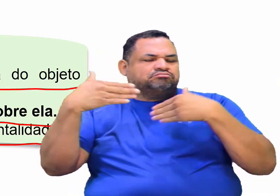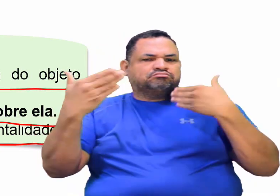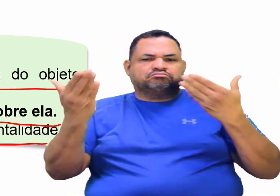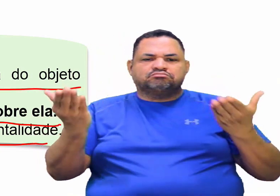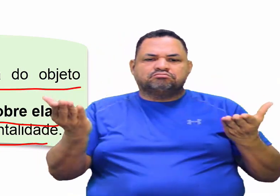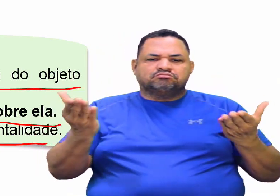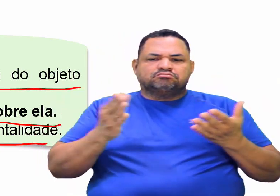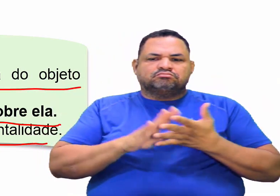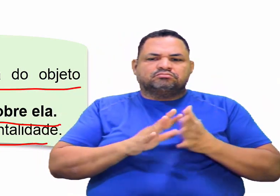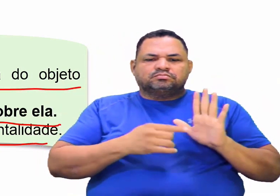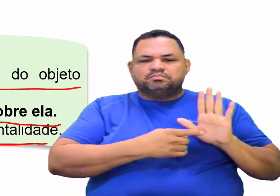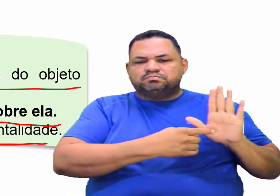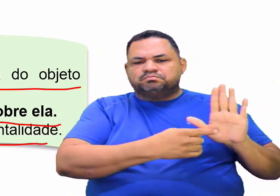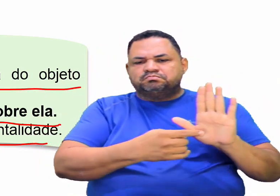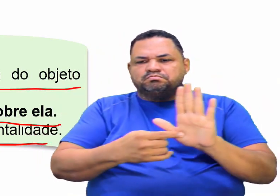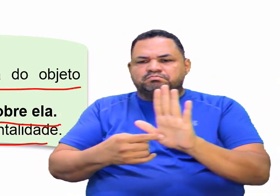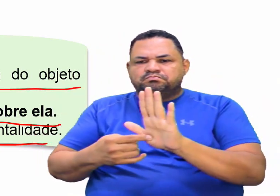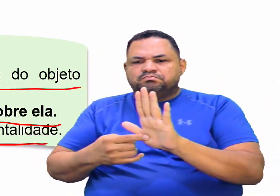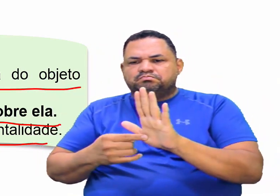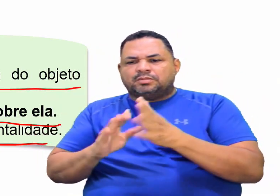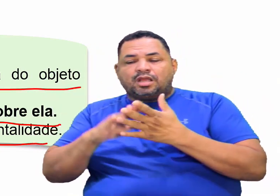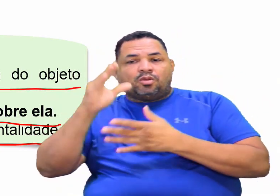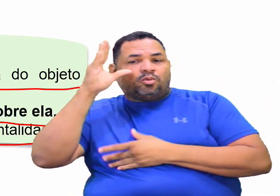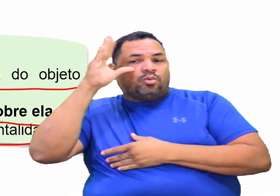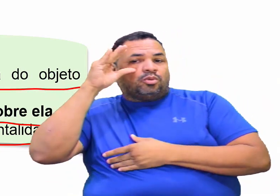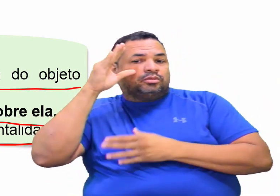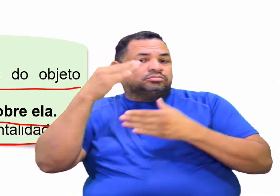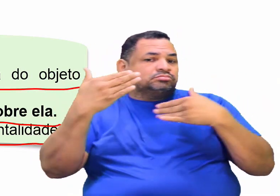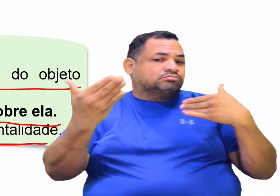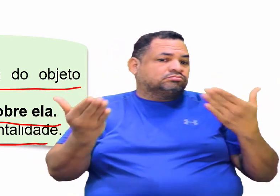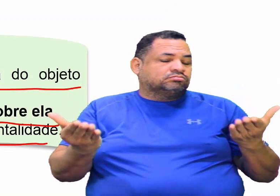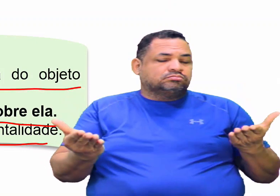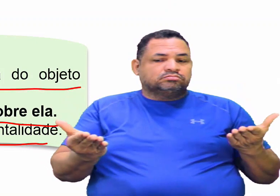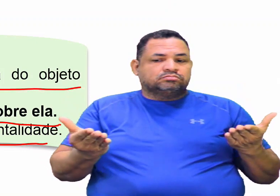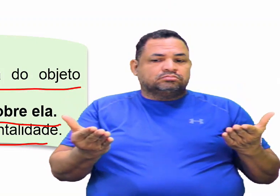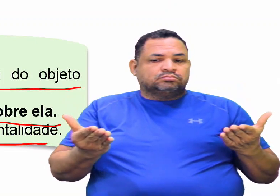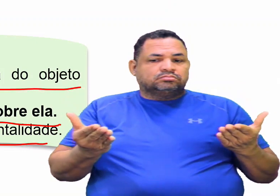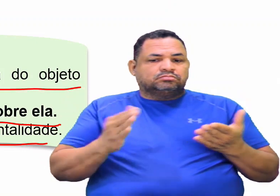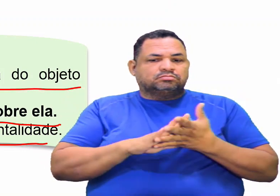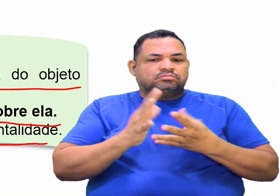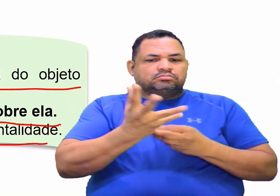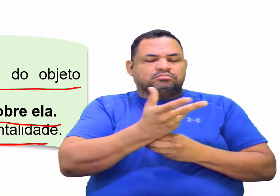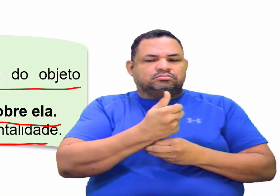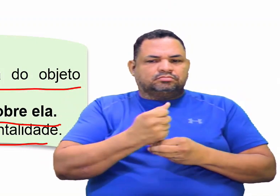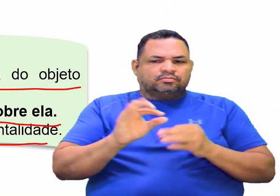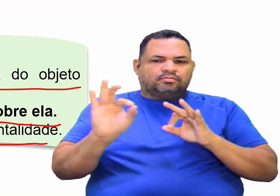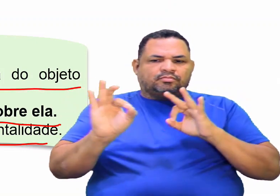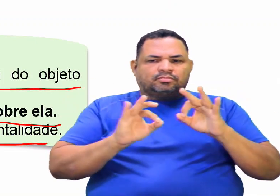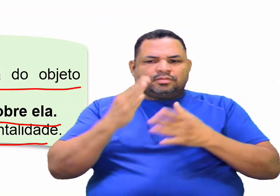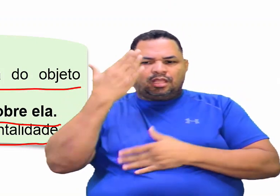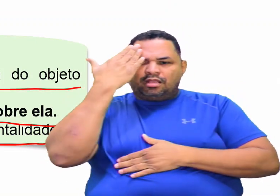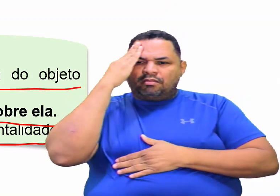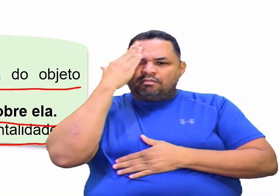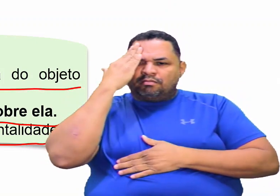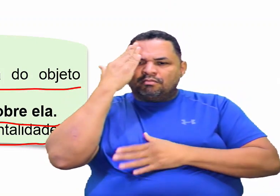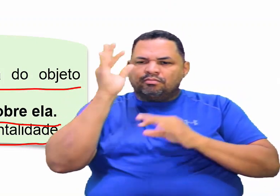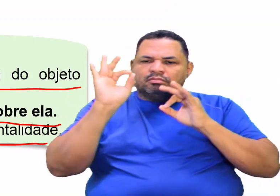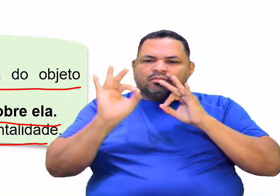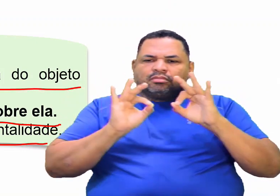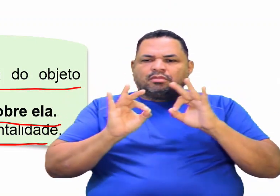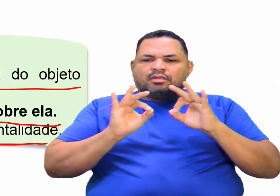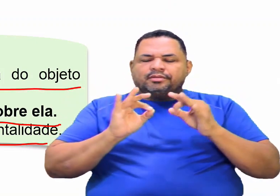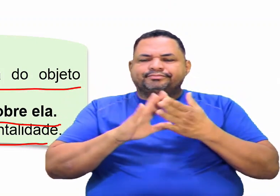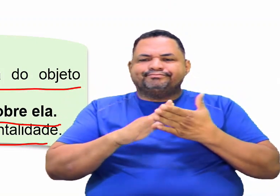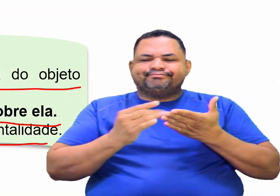pessoa coloca a sua produção e aí procura entender